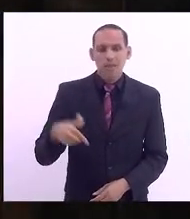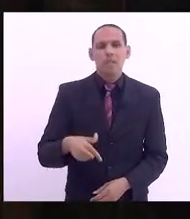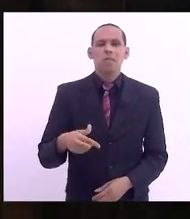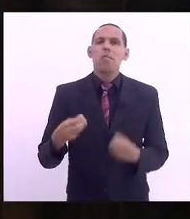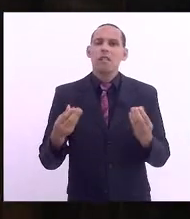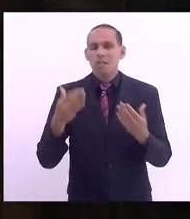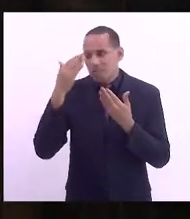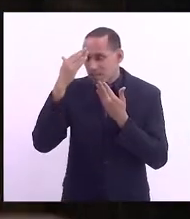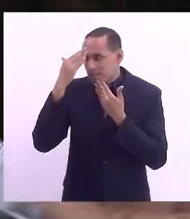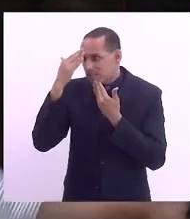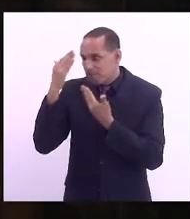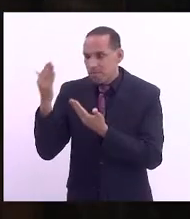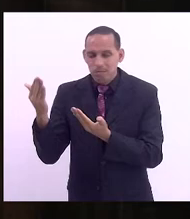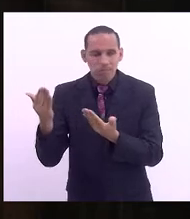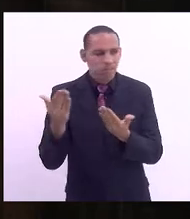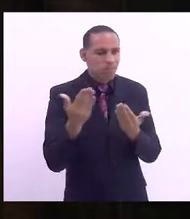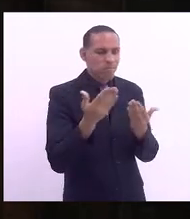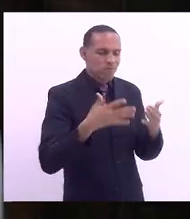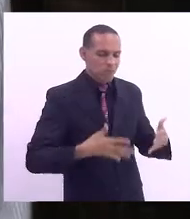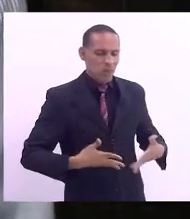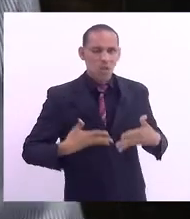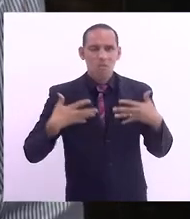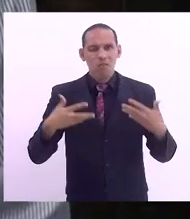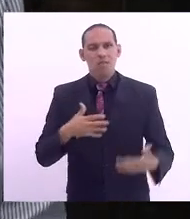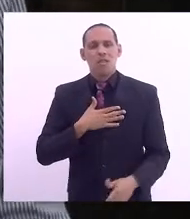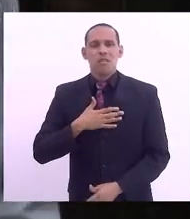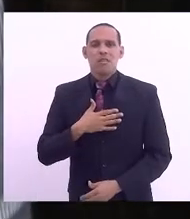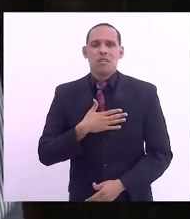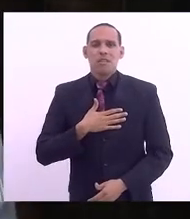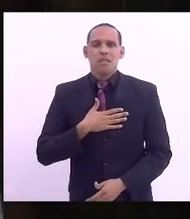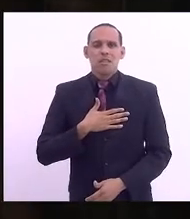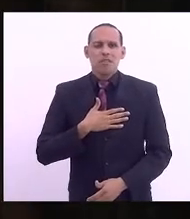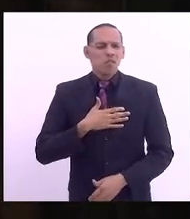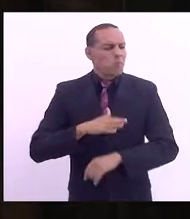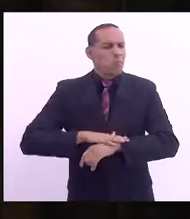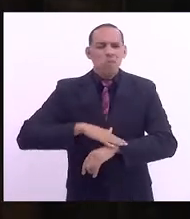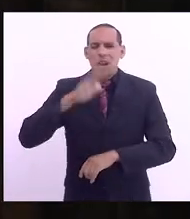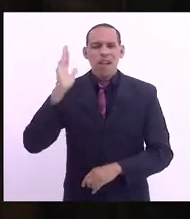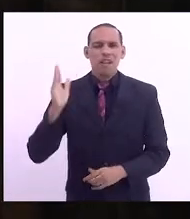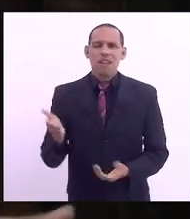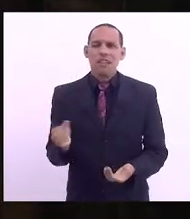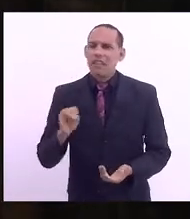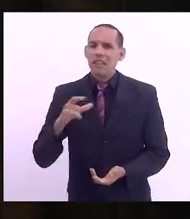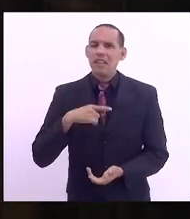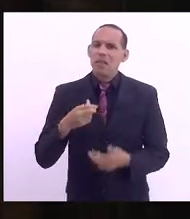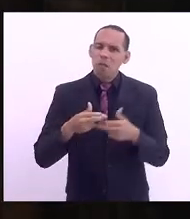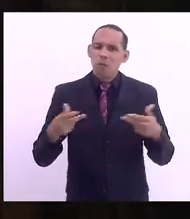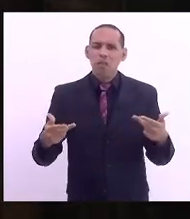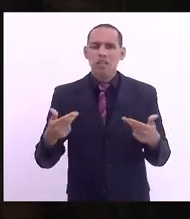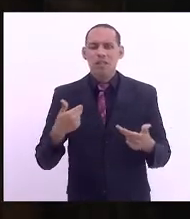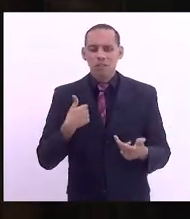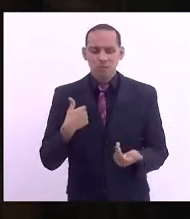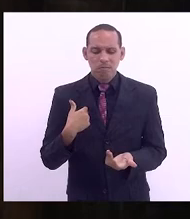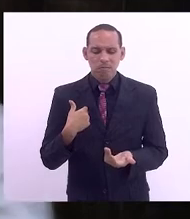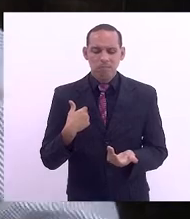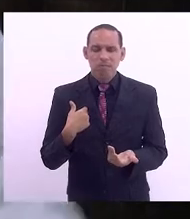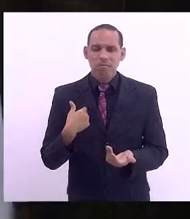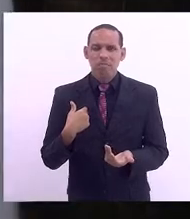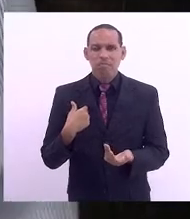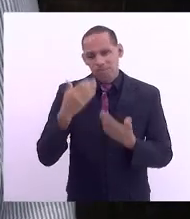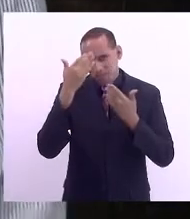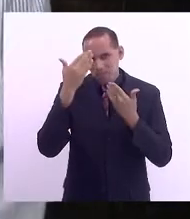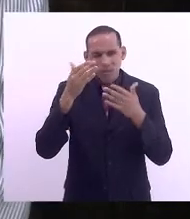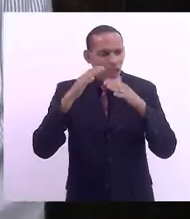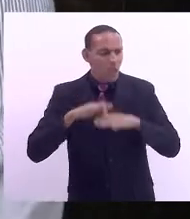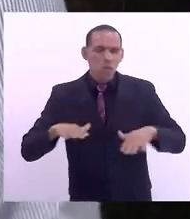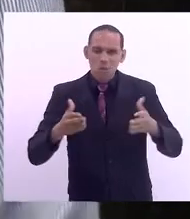agradecendo todos. Isso aqui é uma honra para mim. É mais que uma honra, se tiver alguma coisa acima disso. Eu sou muito grato a todos.